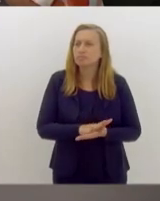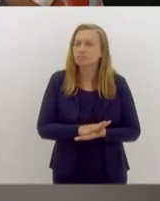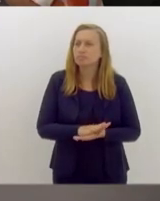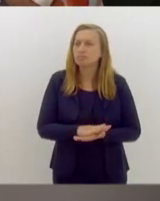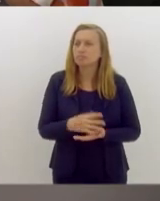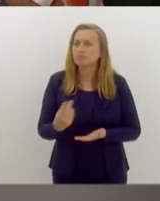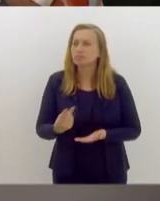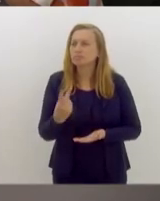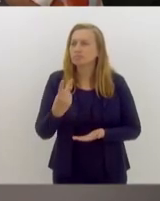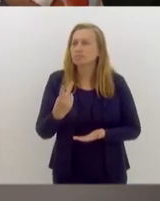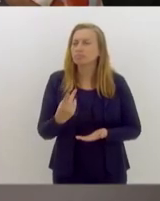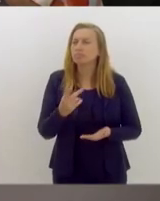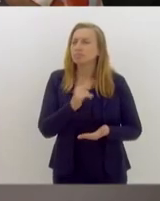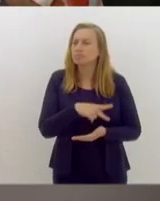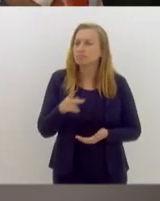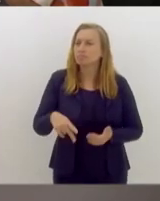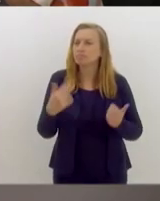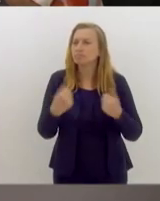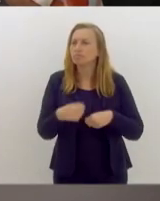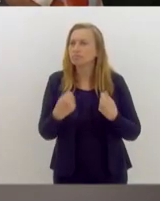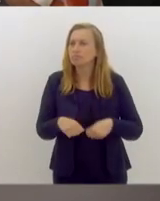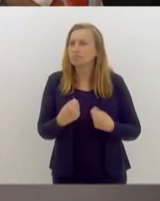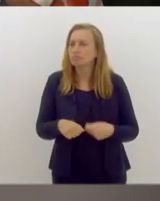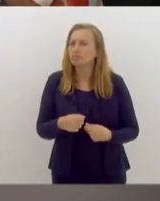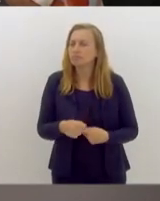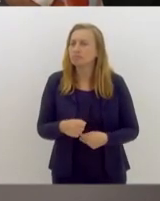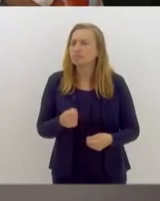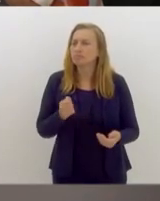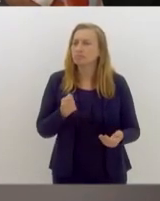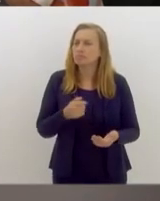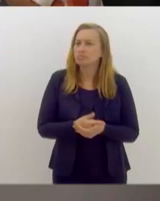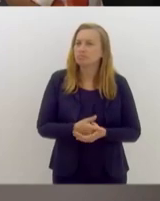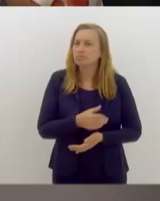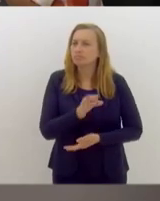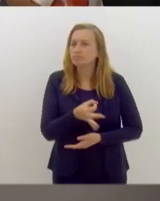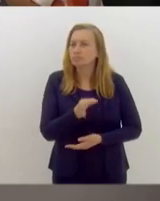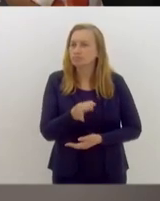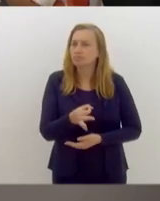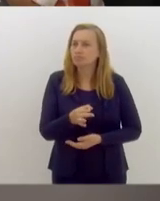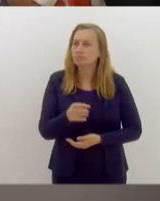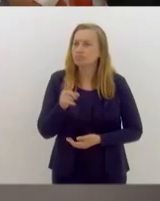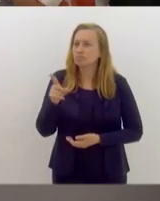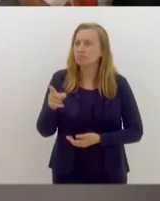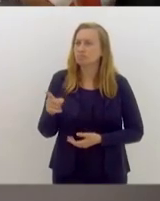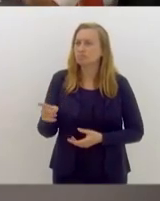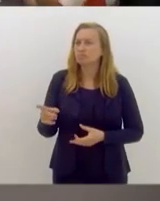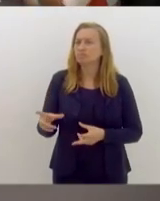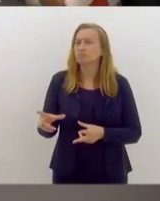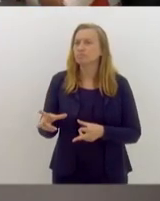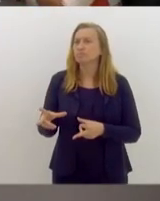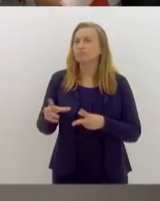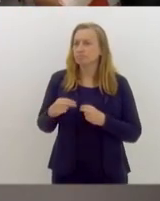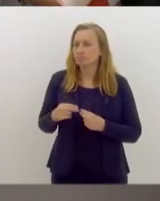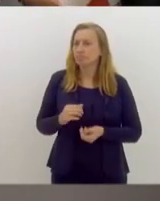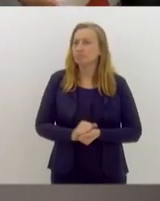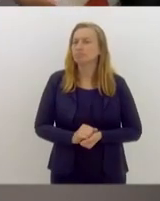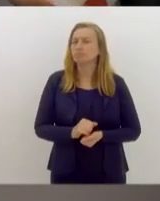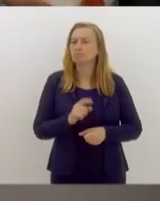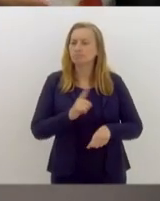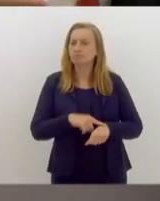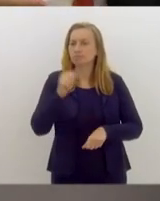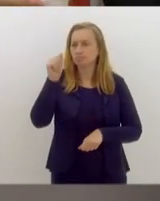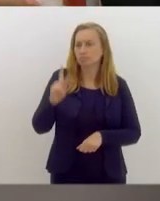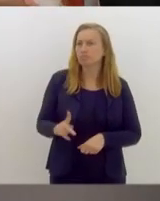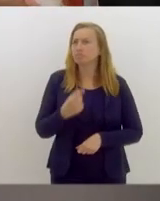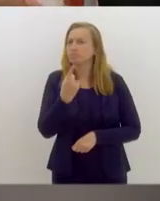valorização. Os professores, eles precisam de uma remuneração digna e condizente, porque é isso que eles levam quando eles se aposentam, né? Não tem como a gente aceitar mais